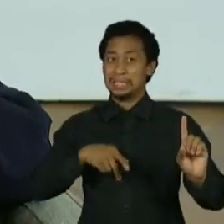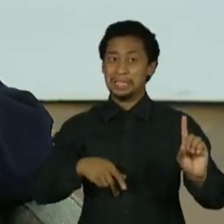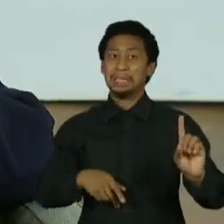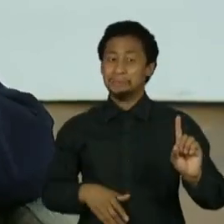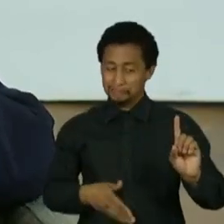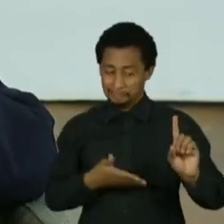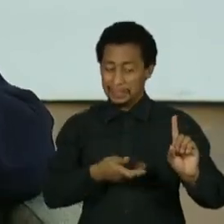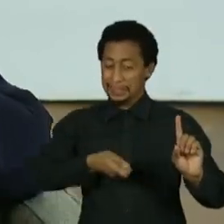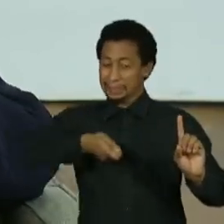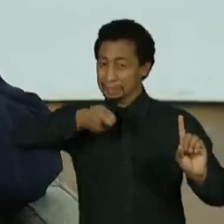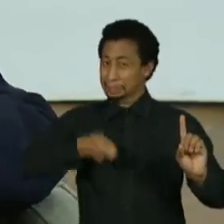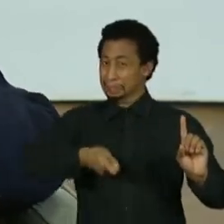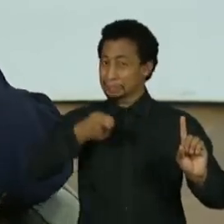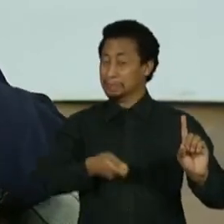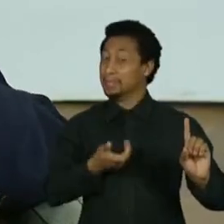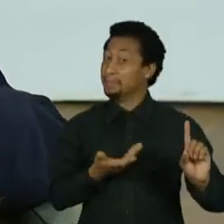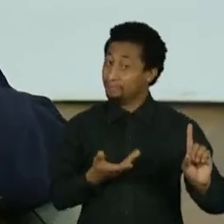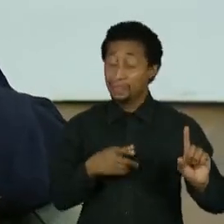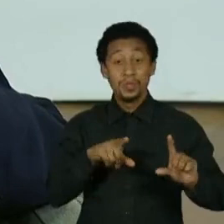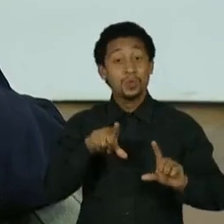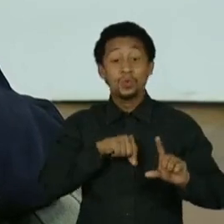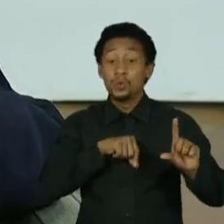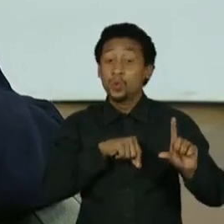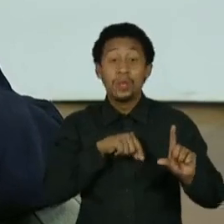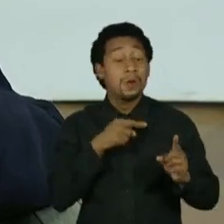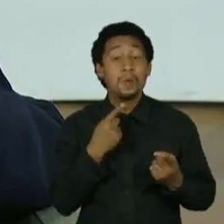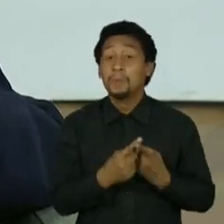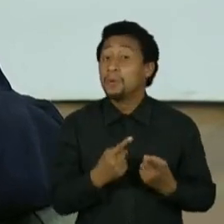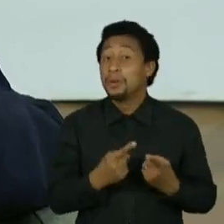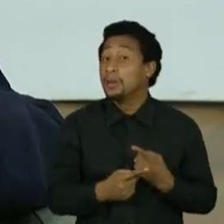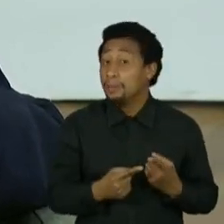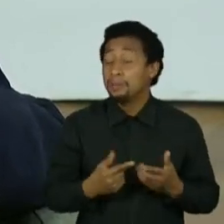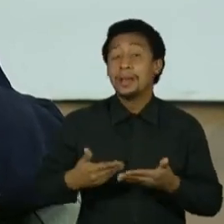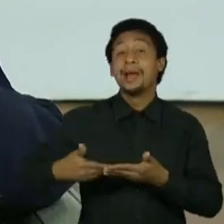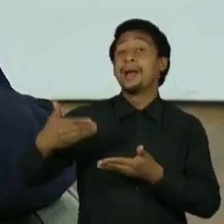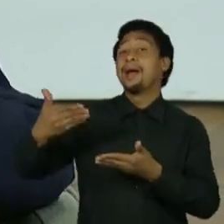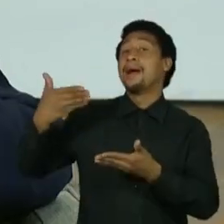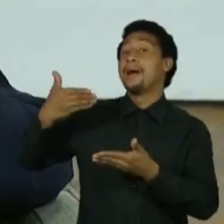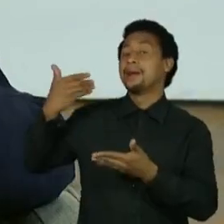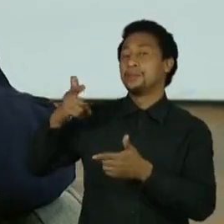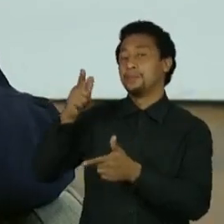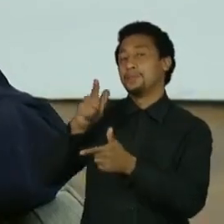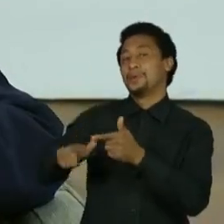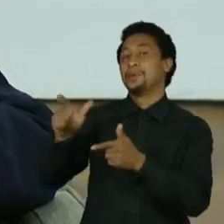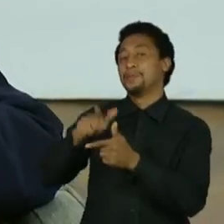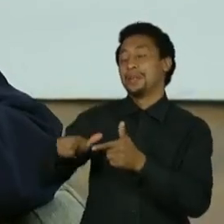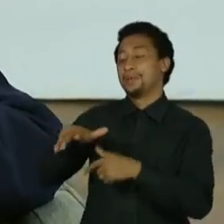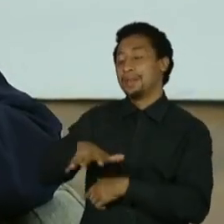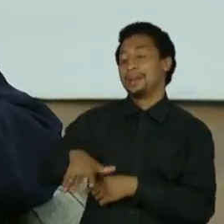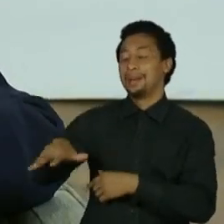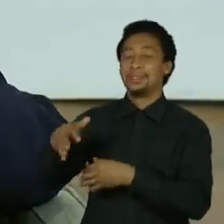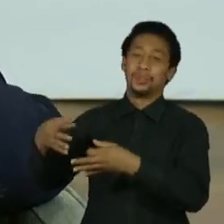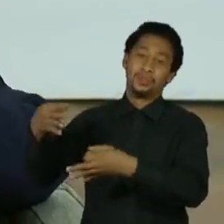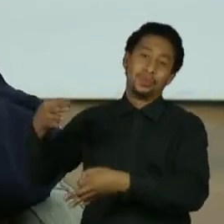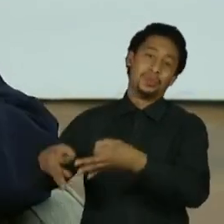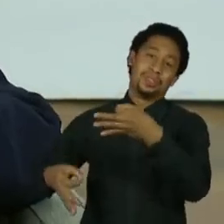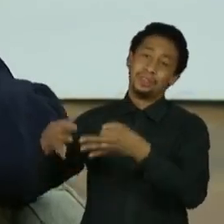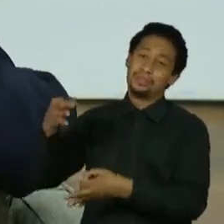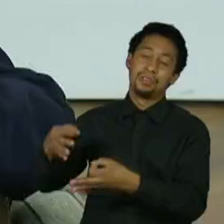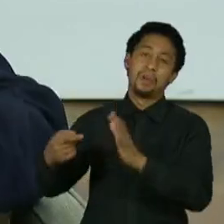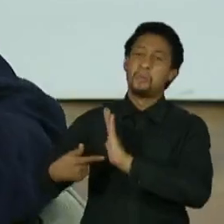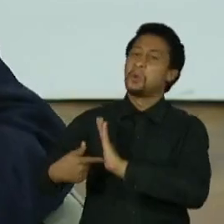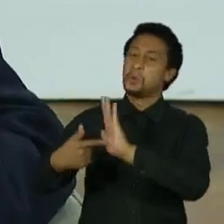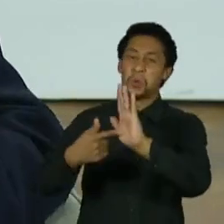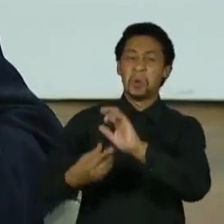de excepcionalidades que ocorreram no campo jurídico, que permitiram os horrores que